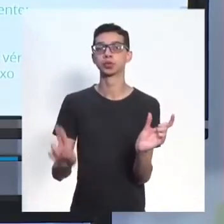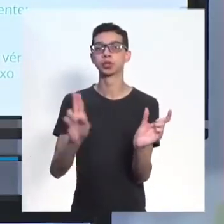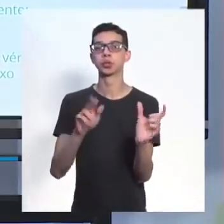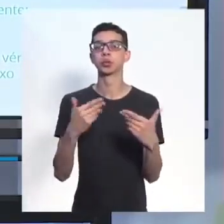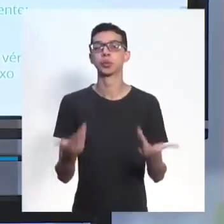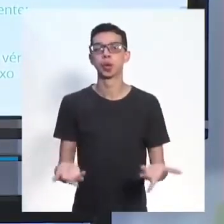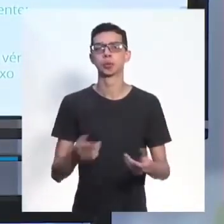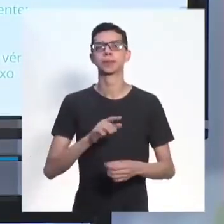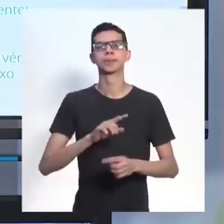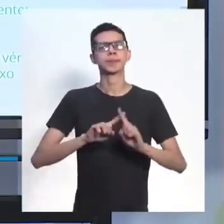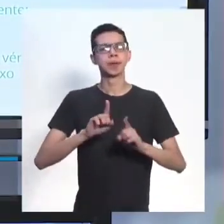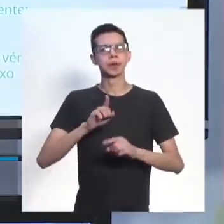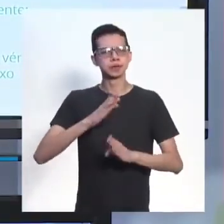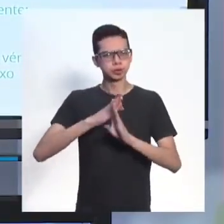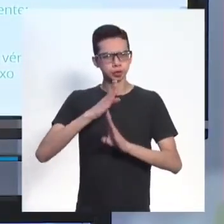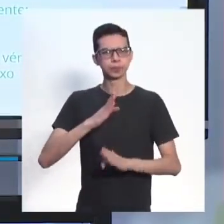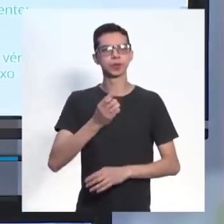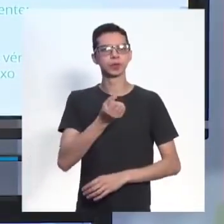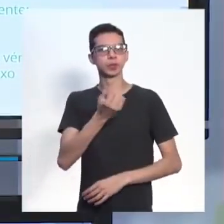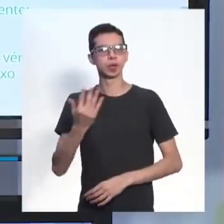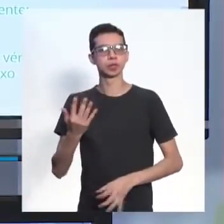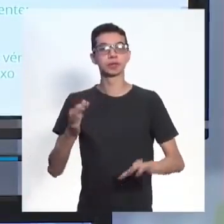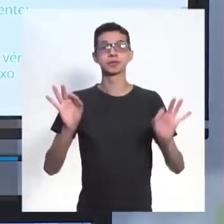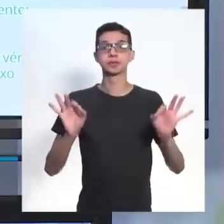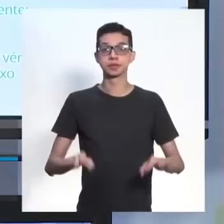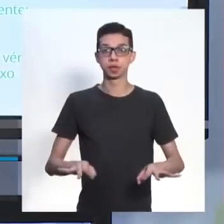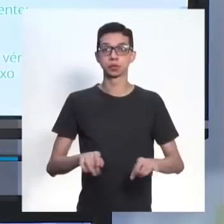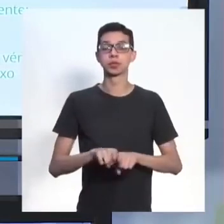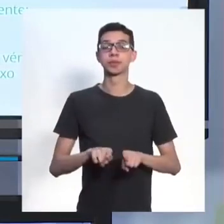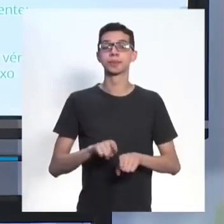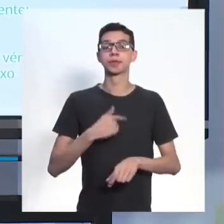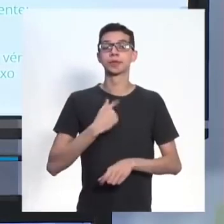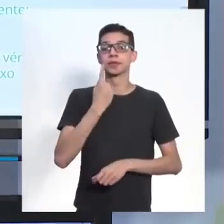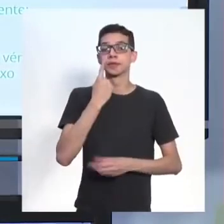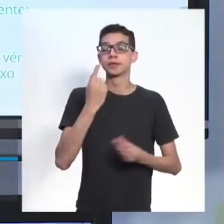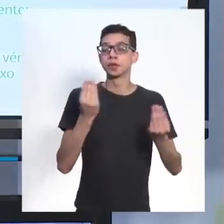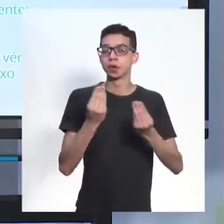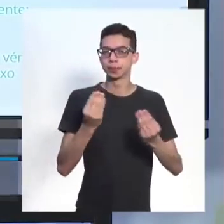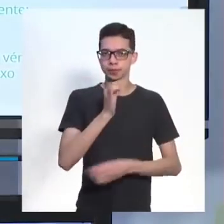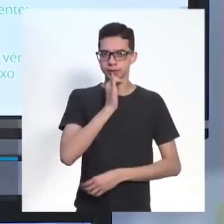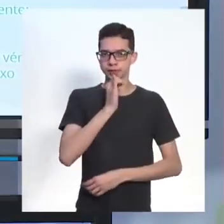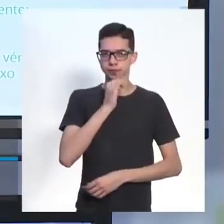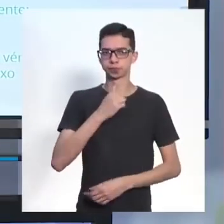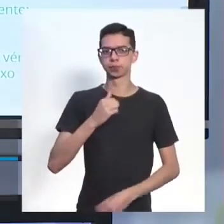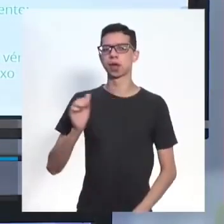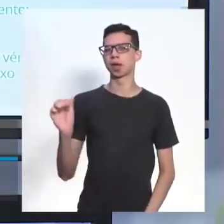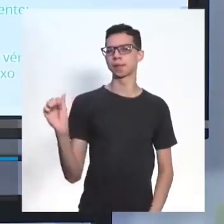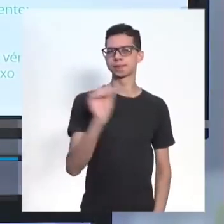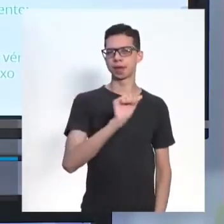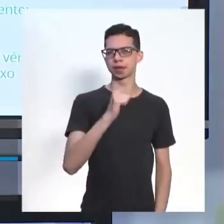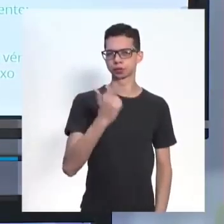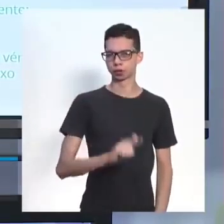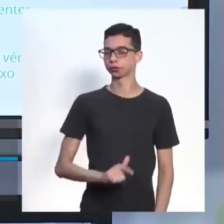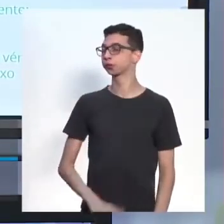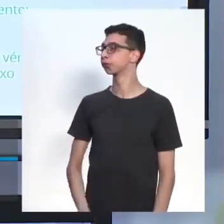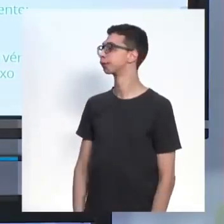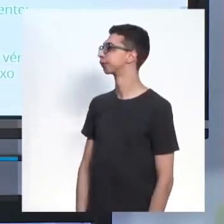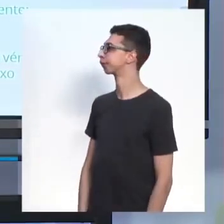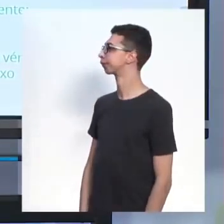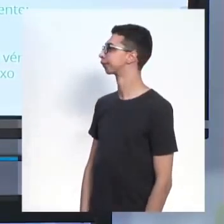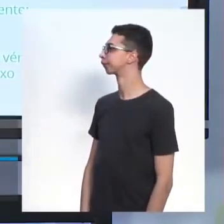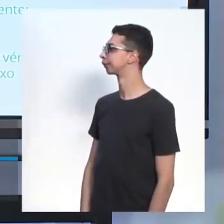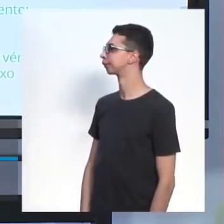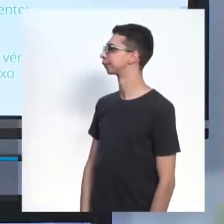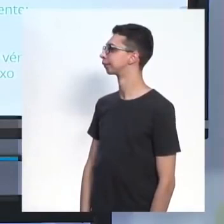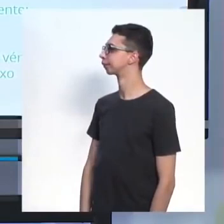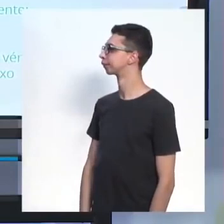tudo certo. A questão também eu poderia ver da seguinte forma, ó. Vou até apagar para a gente pensar no seguinte,